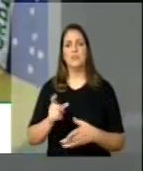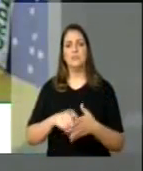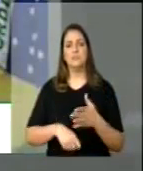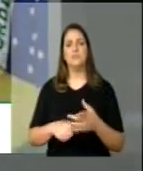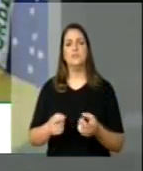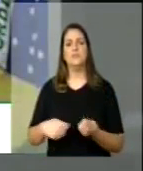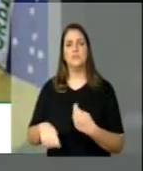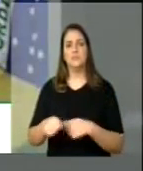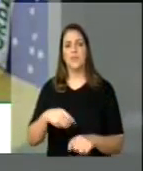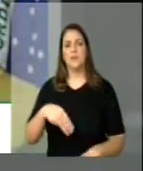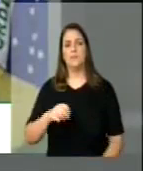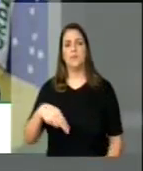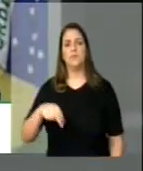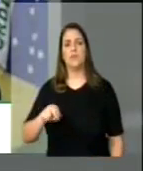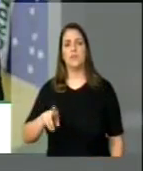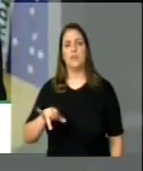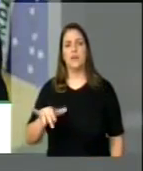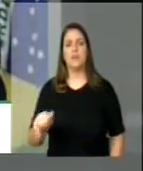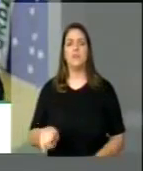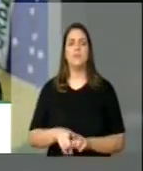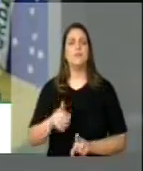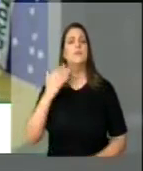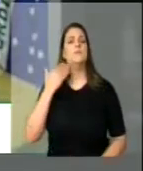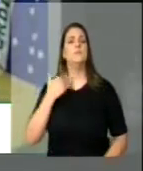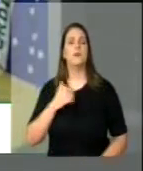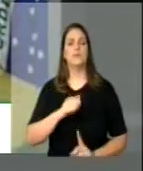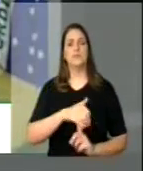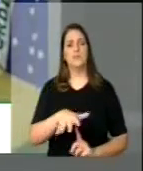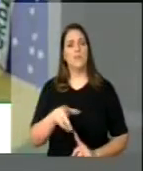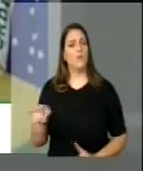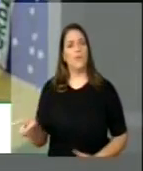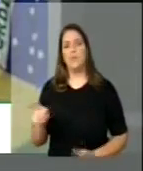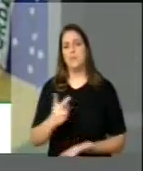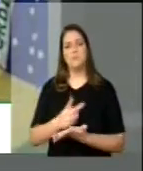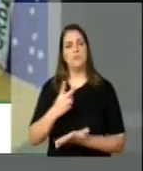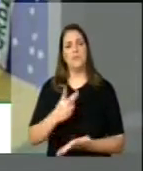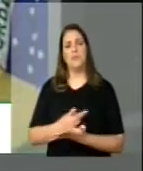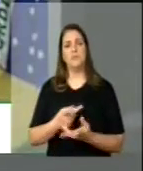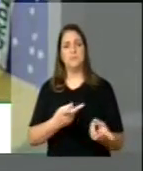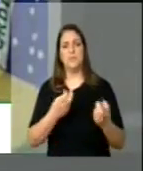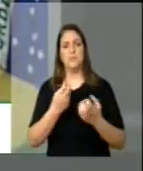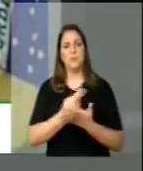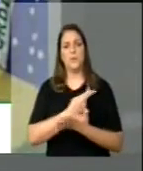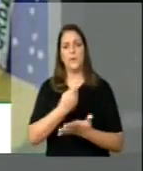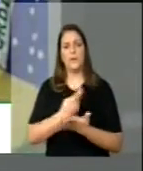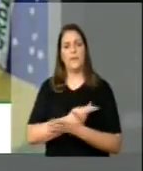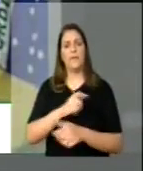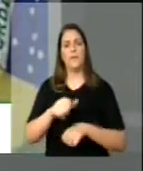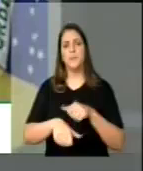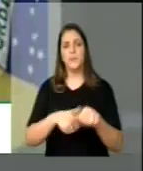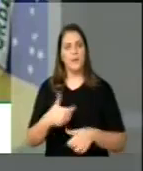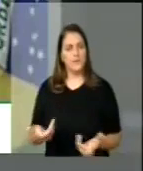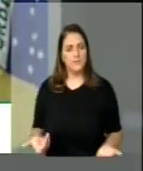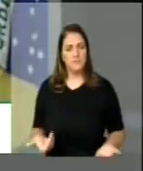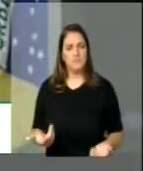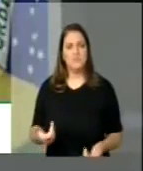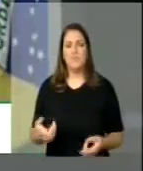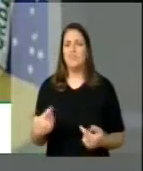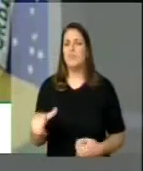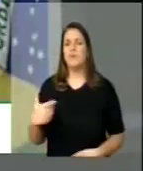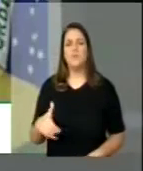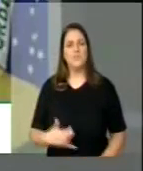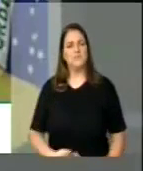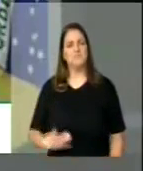que interessante, né? Ele mesmo fez a autocrítica. Também não se deixava tomar pela vaidade, ao ver suas